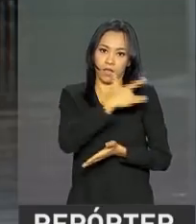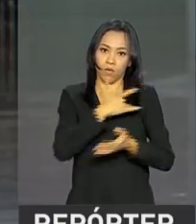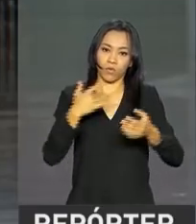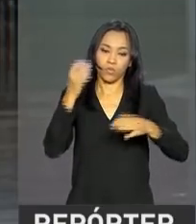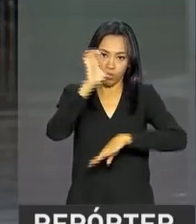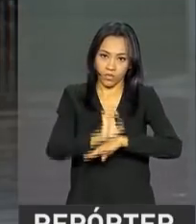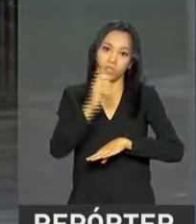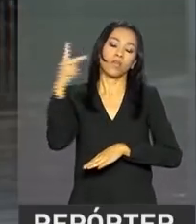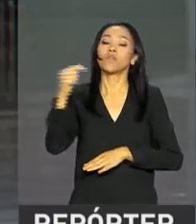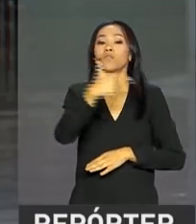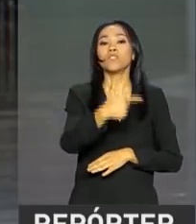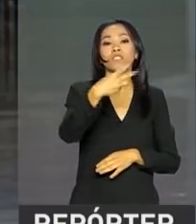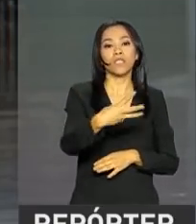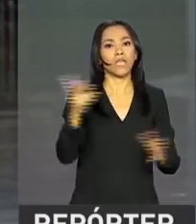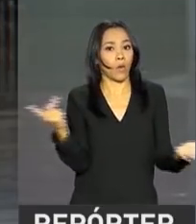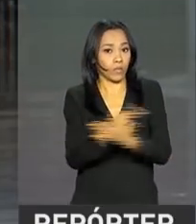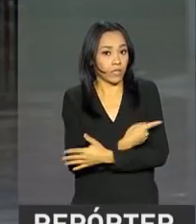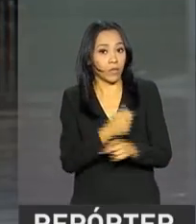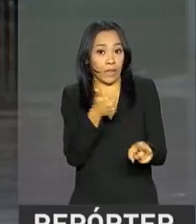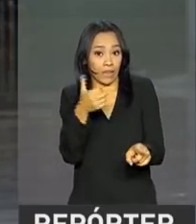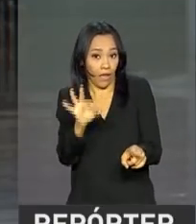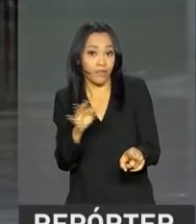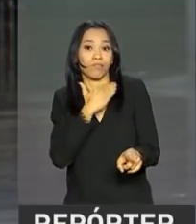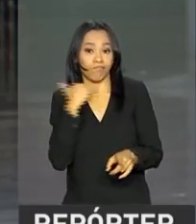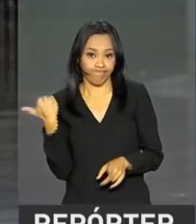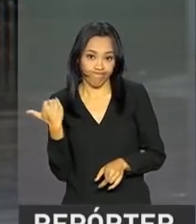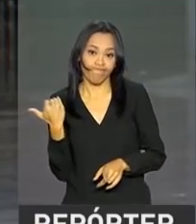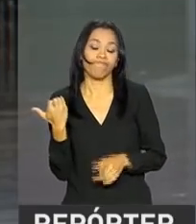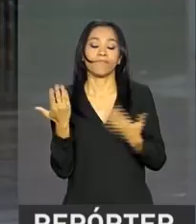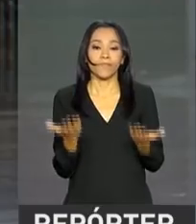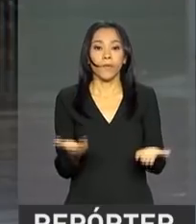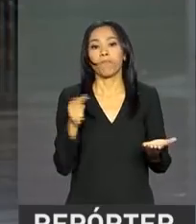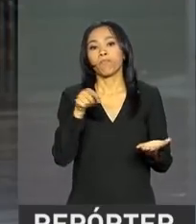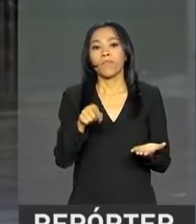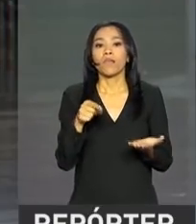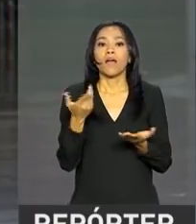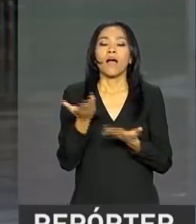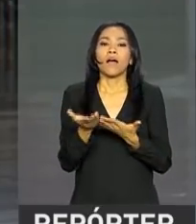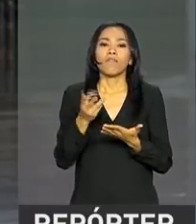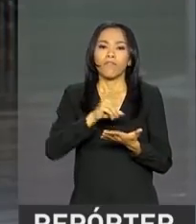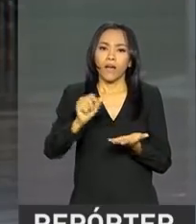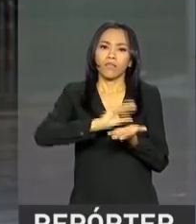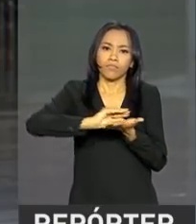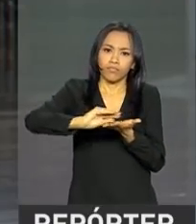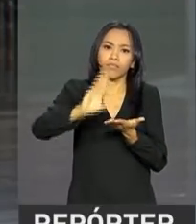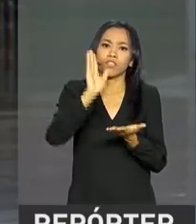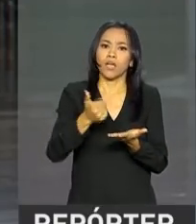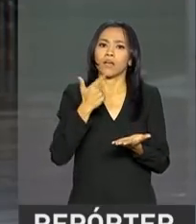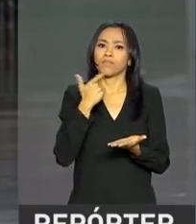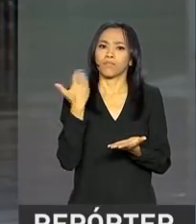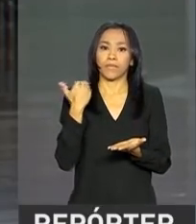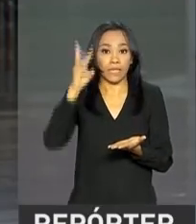desses 23 casos 10 resultaram em morte a medida para liberação da verba foi publicado na última